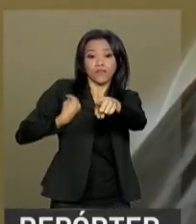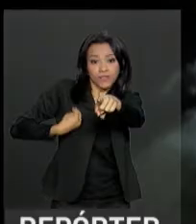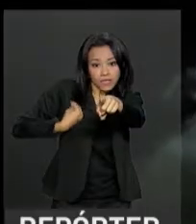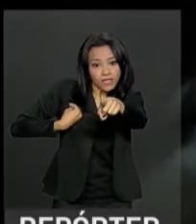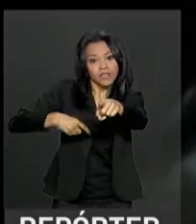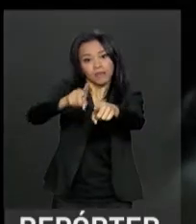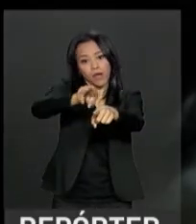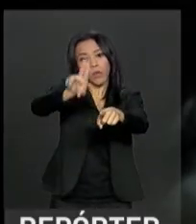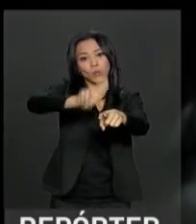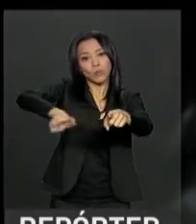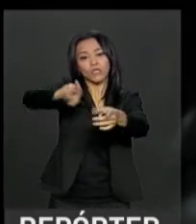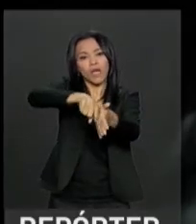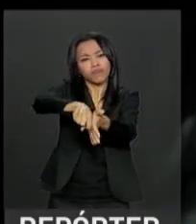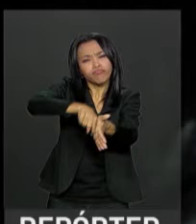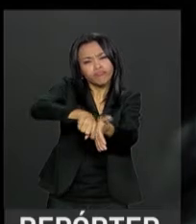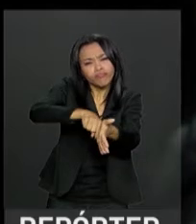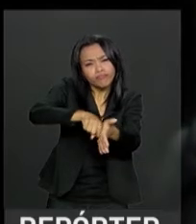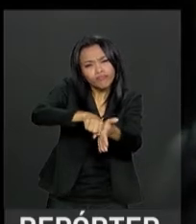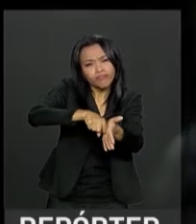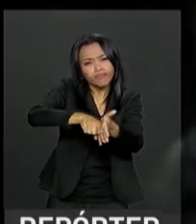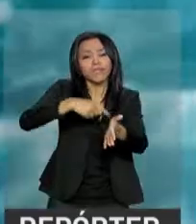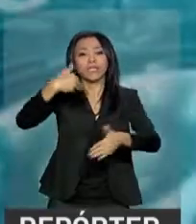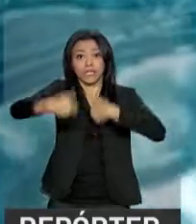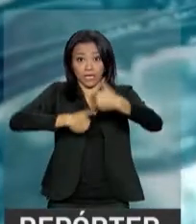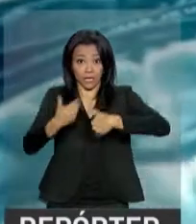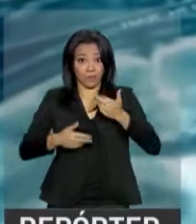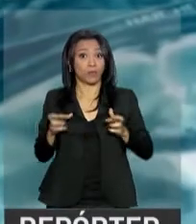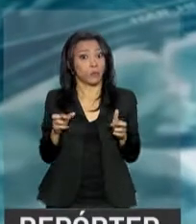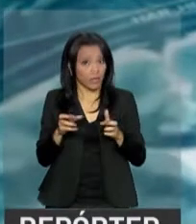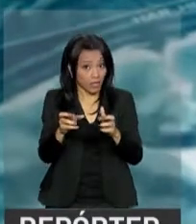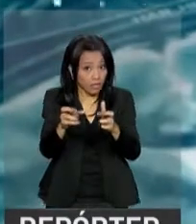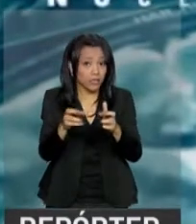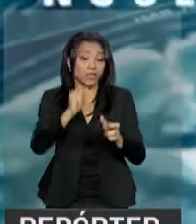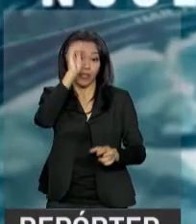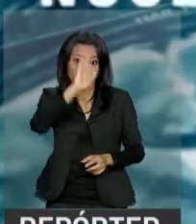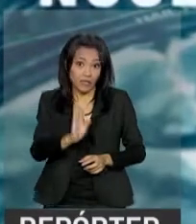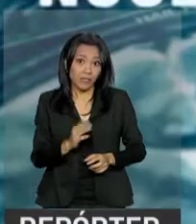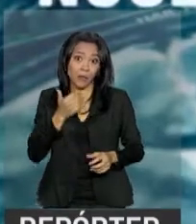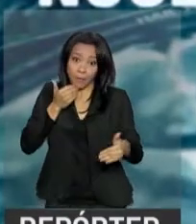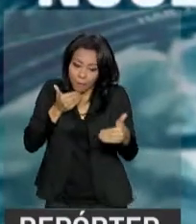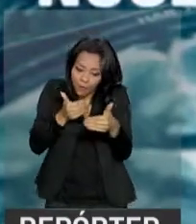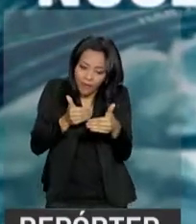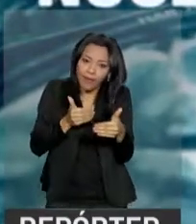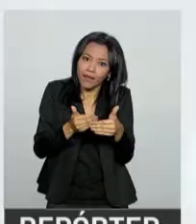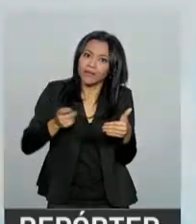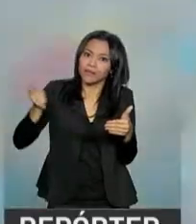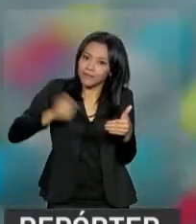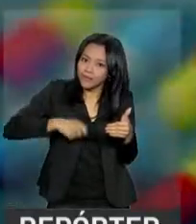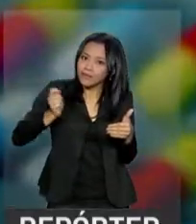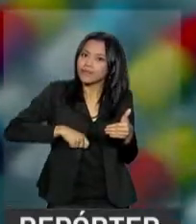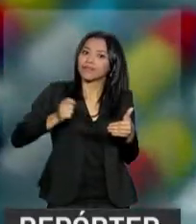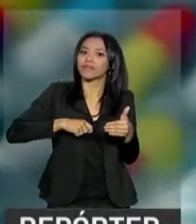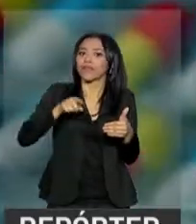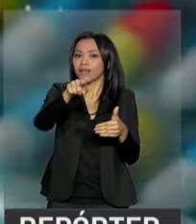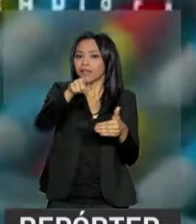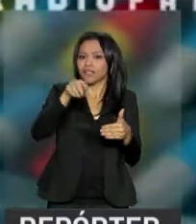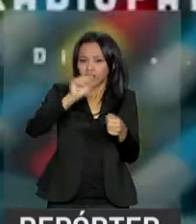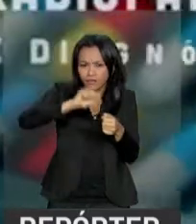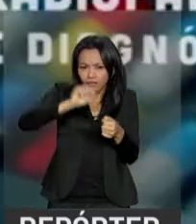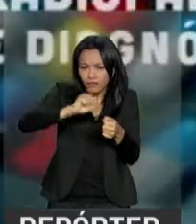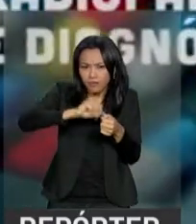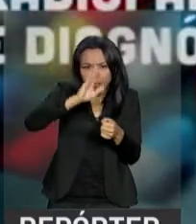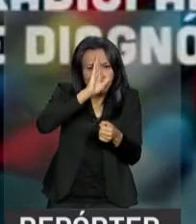e no tratamento do câncer por exemplo eo brasil está mais perto de se tornar autossuficiente na produção da matéria prima